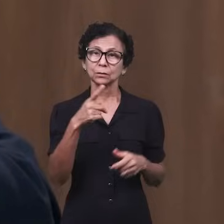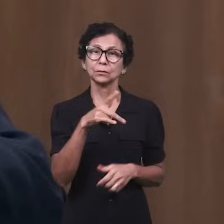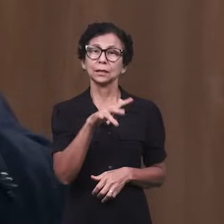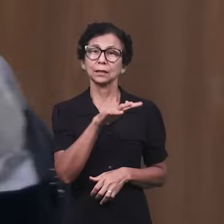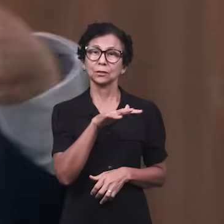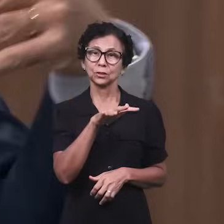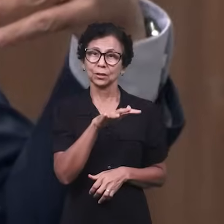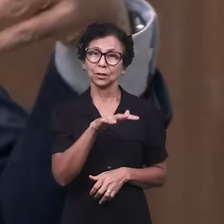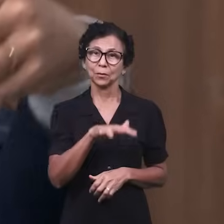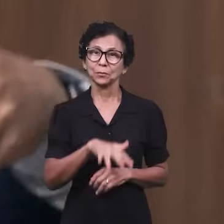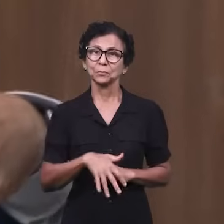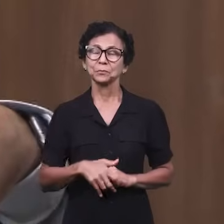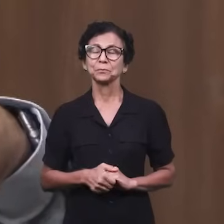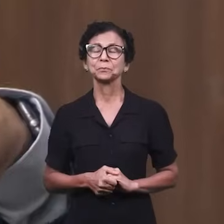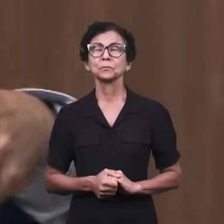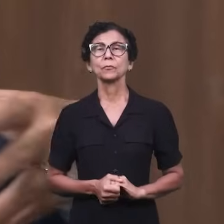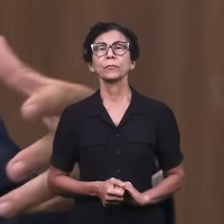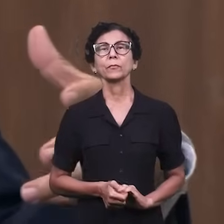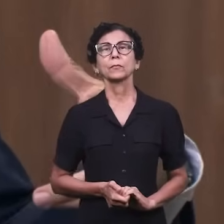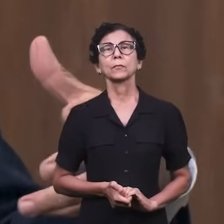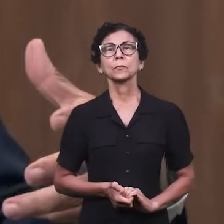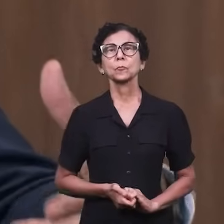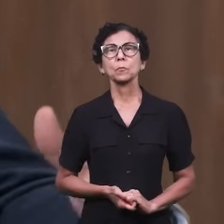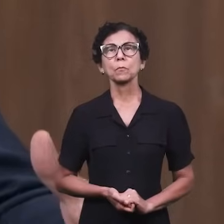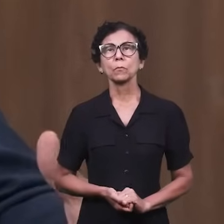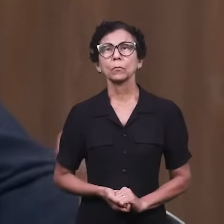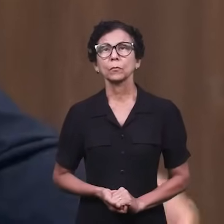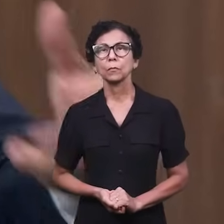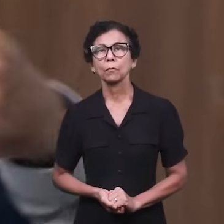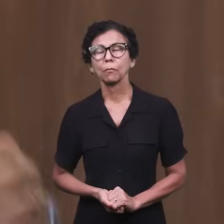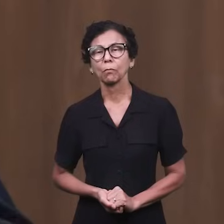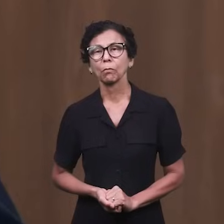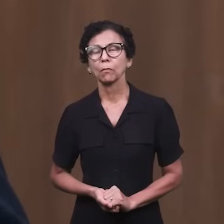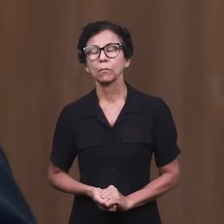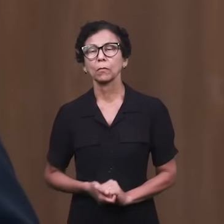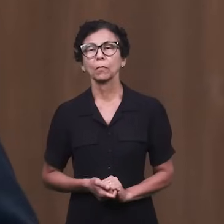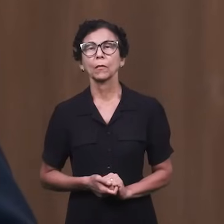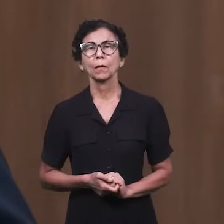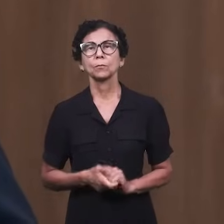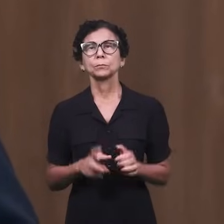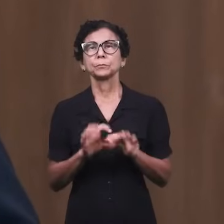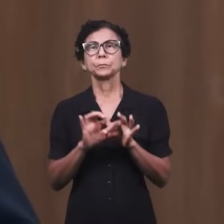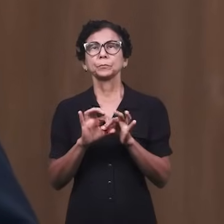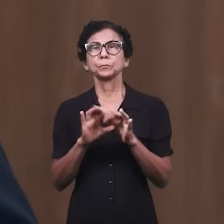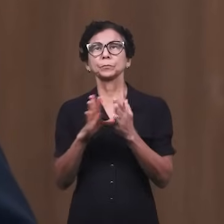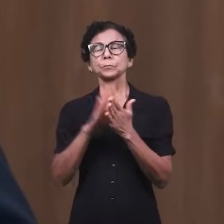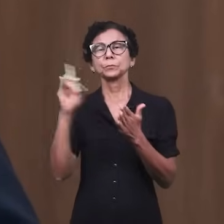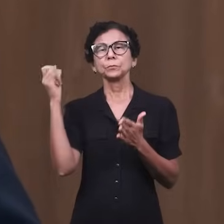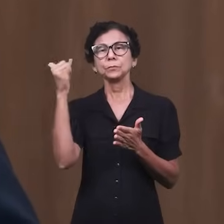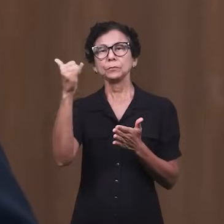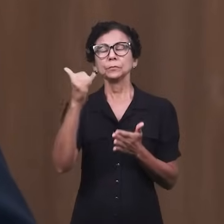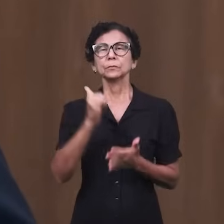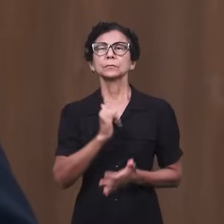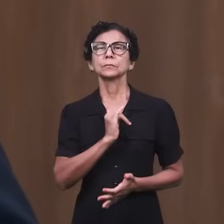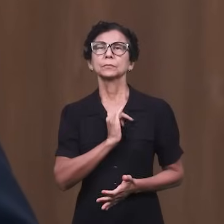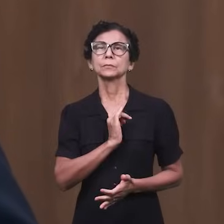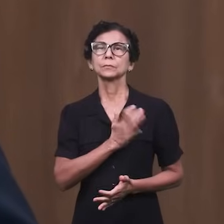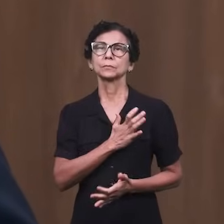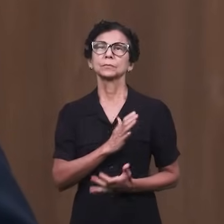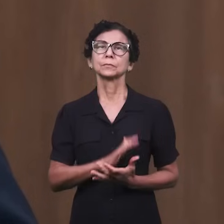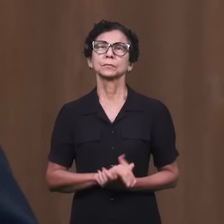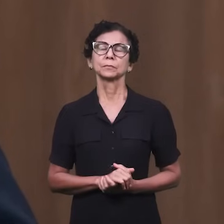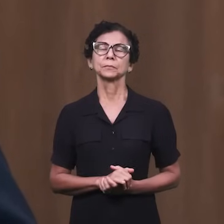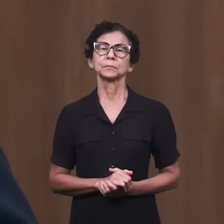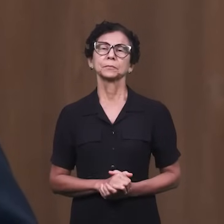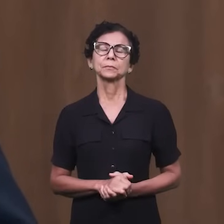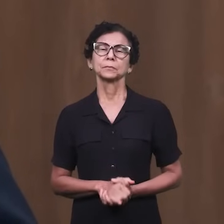você mergulhar na palavra para extrair da palavra aquilo que Deus quer falar com você é muito mais do que a